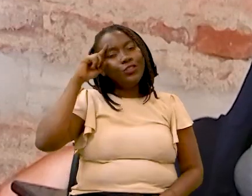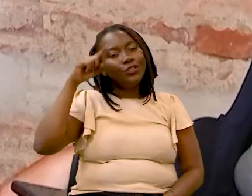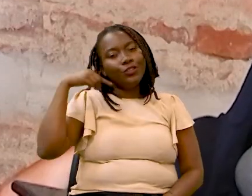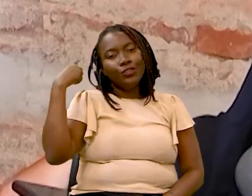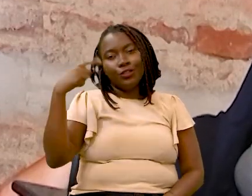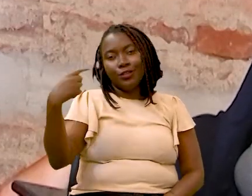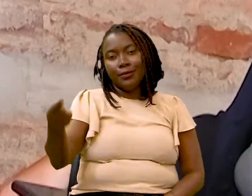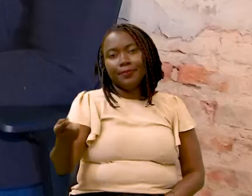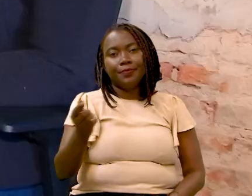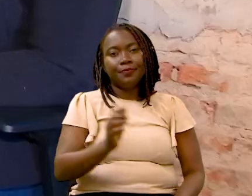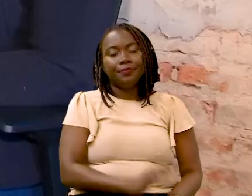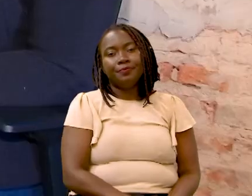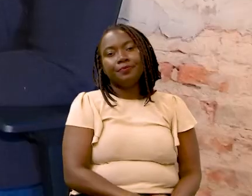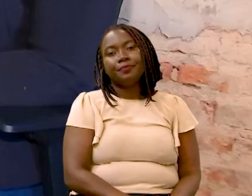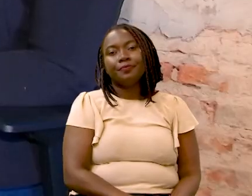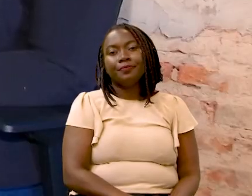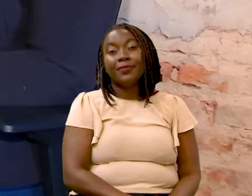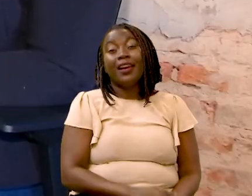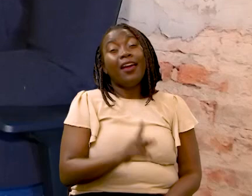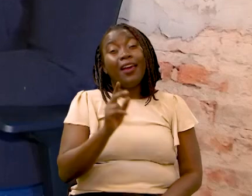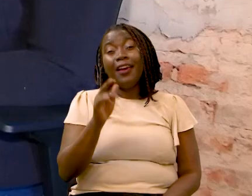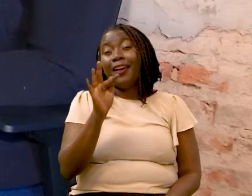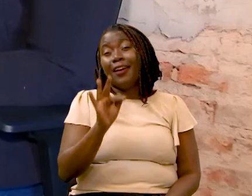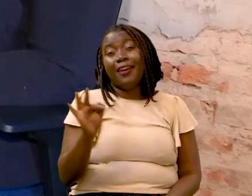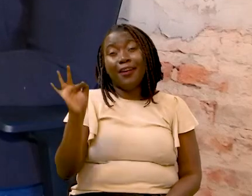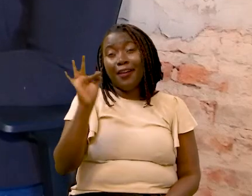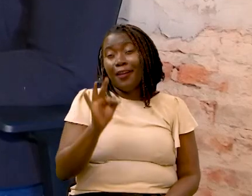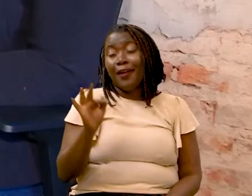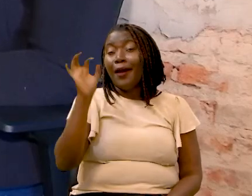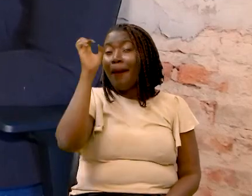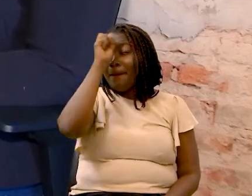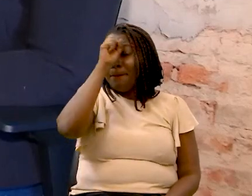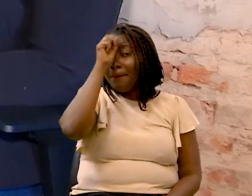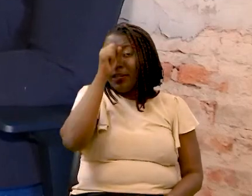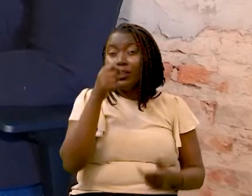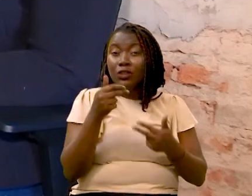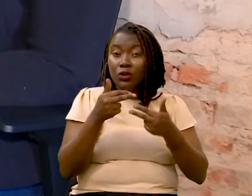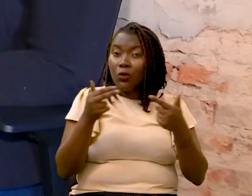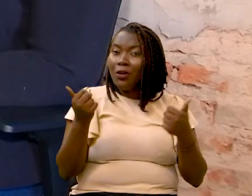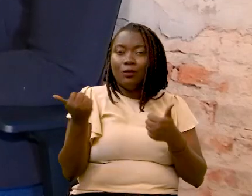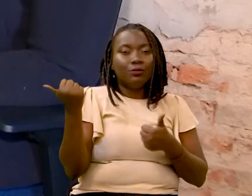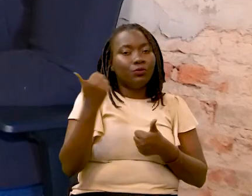atribuiria, eu acho que ao dia a dia mesmo. Ao dia a dia. Eu acho que é como faculdade, né? A